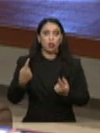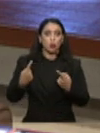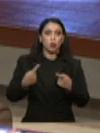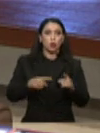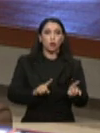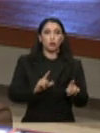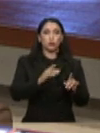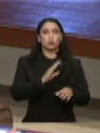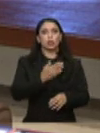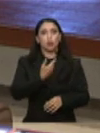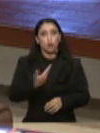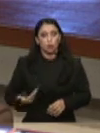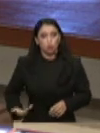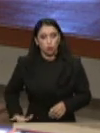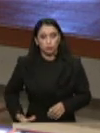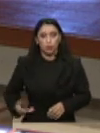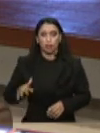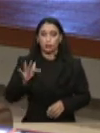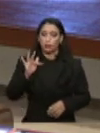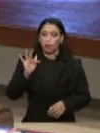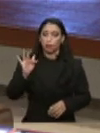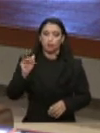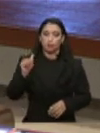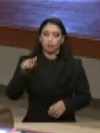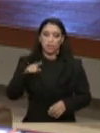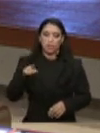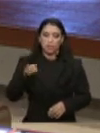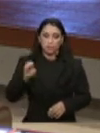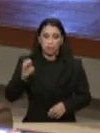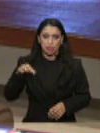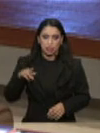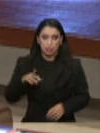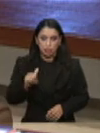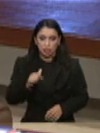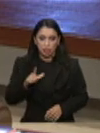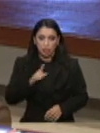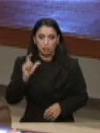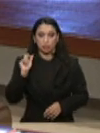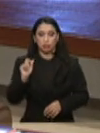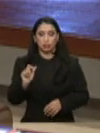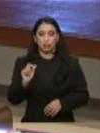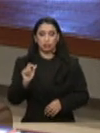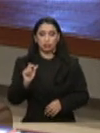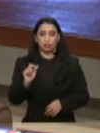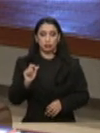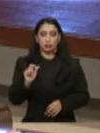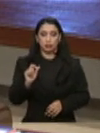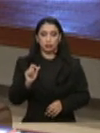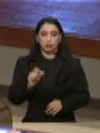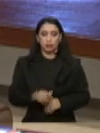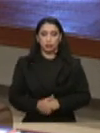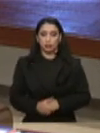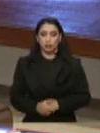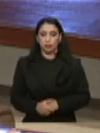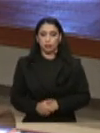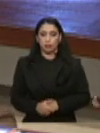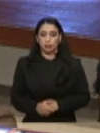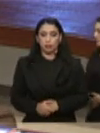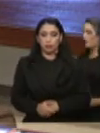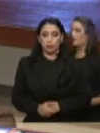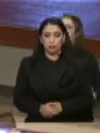a fazenda deve sofrer uma ação de repetição de indébito e o quanto um debeato fica relegado para um